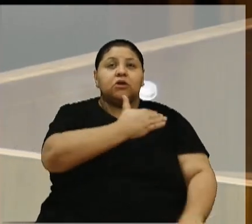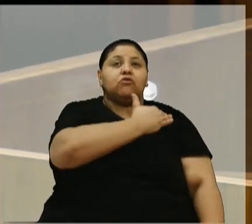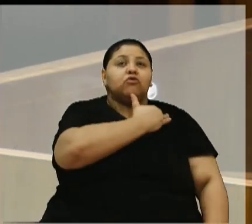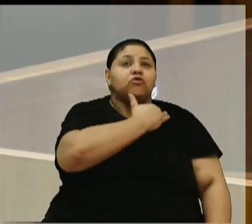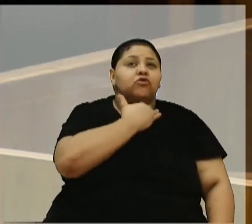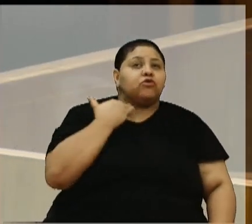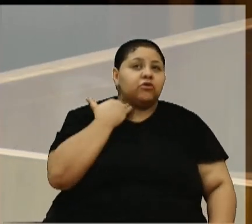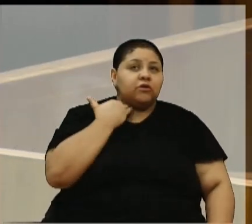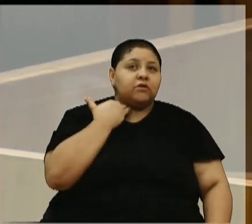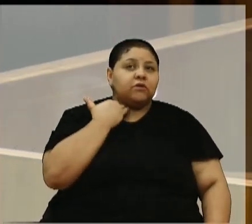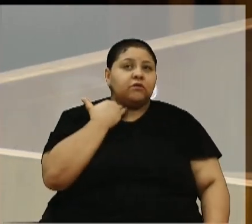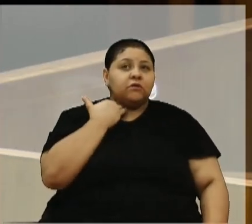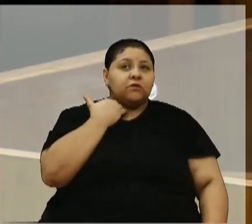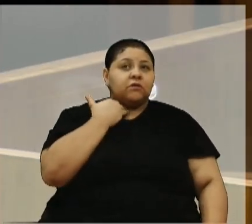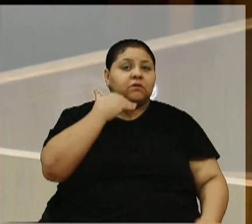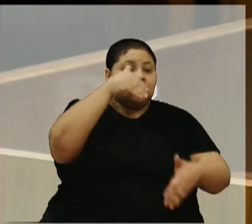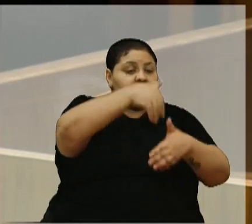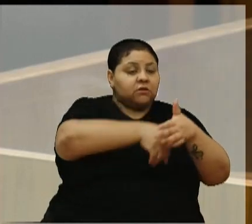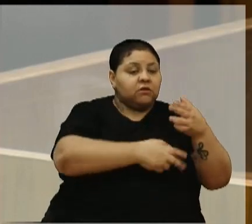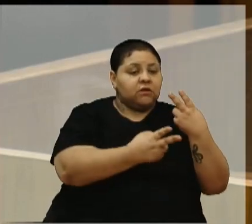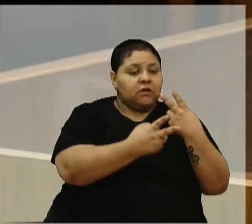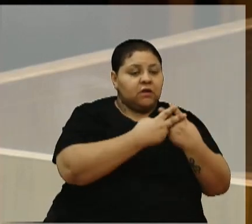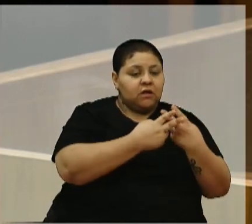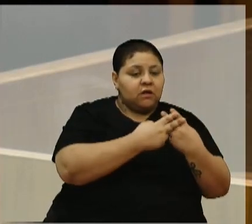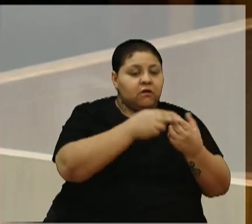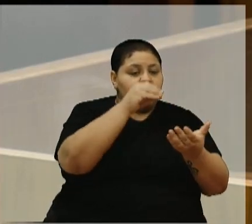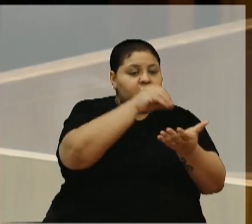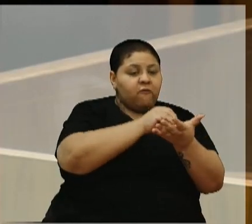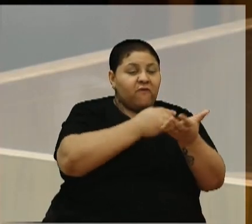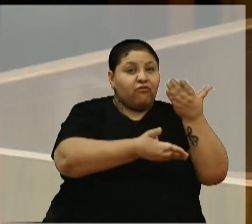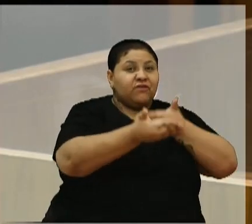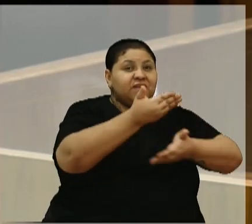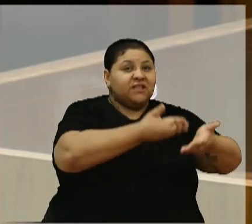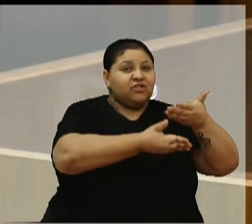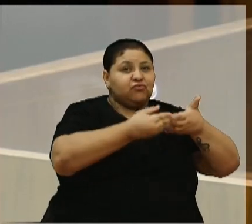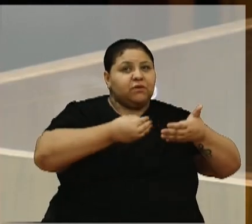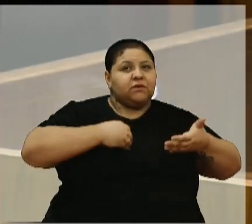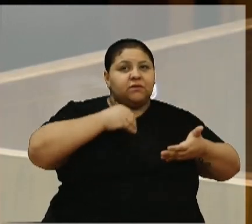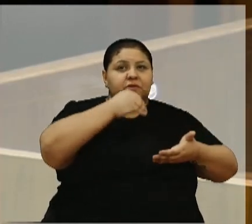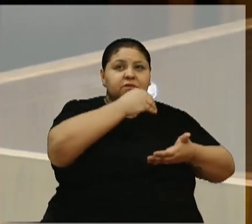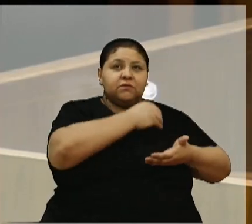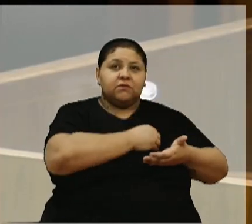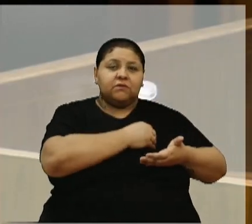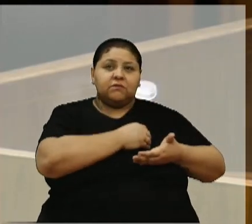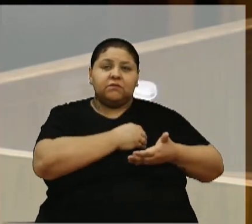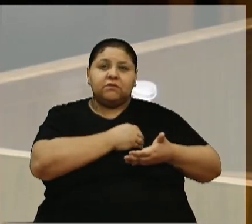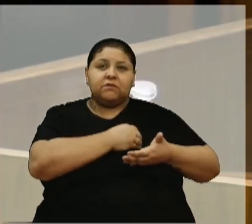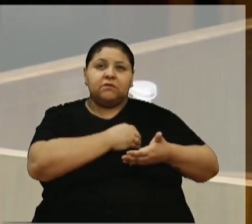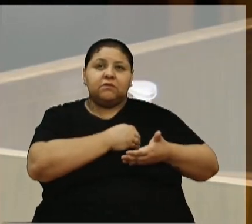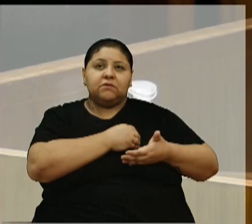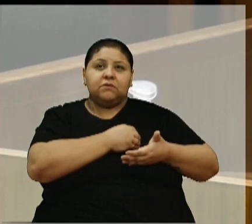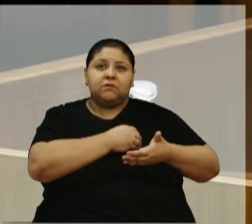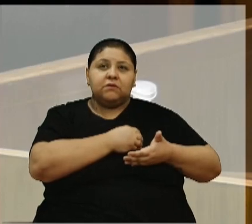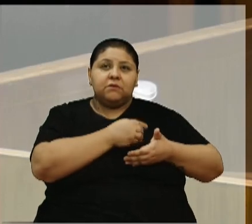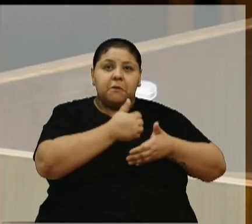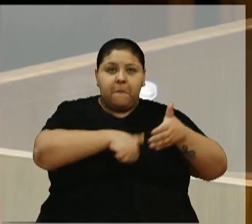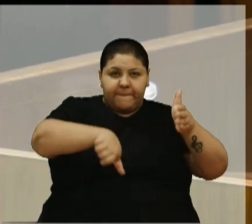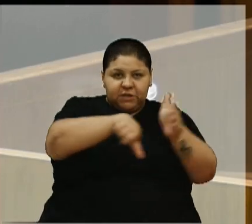no nosso presídio, por falta de atendimento médico, aí bandido bom é bandido